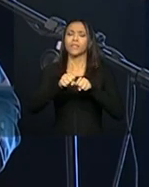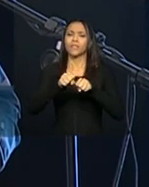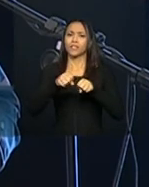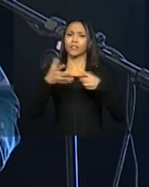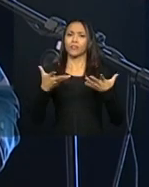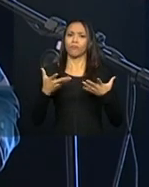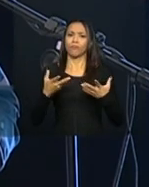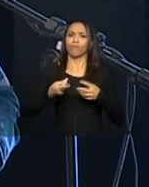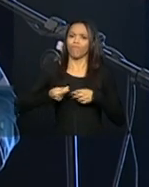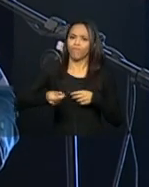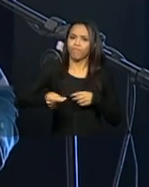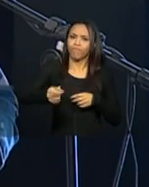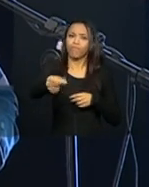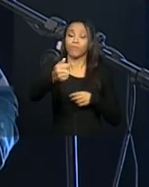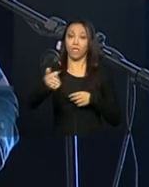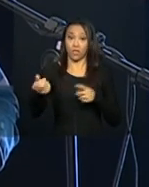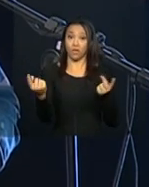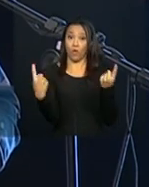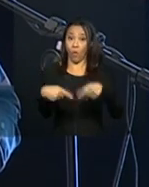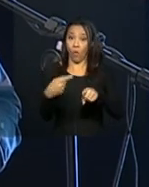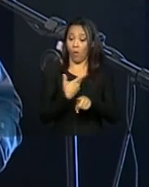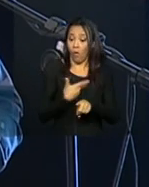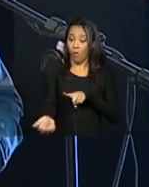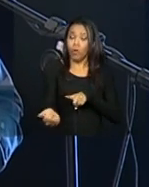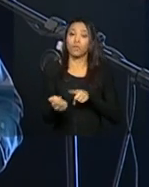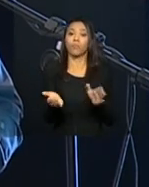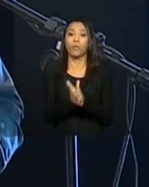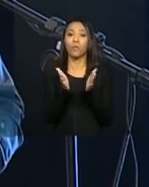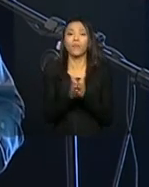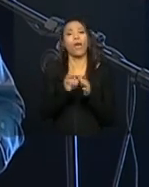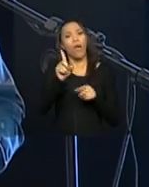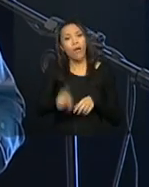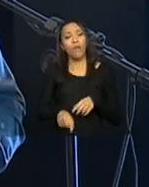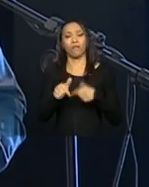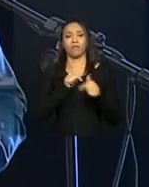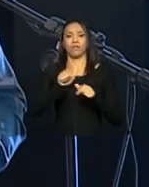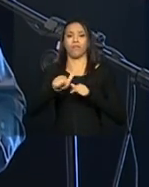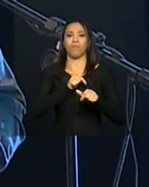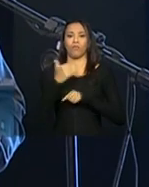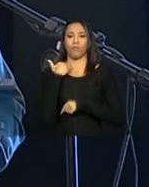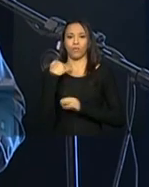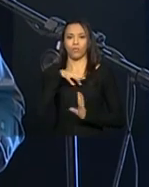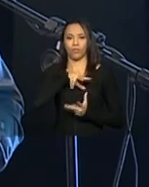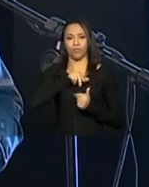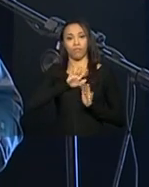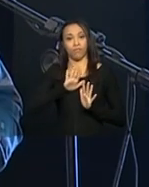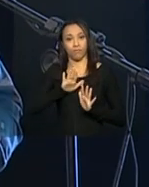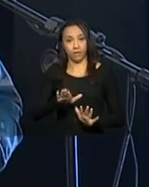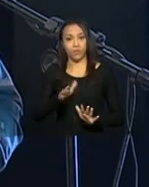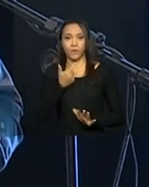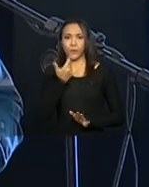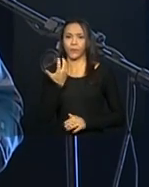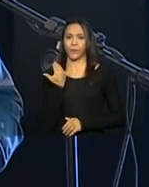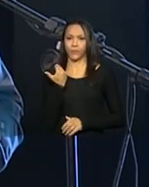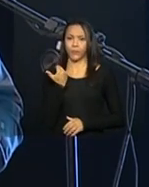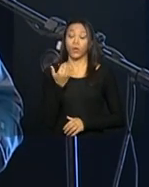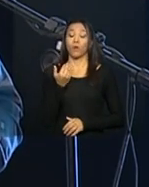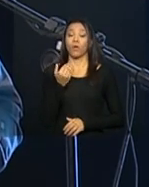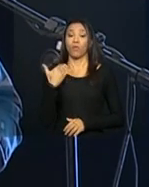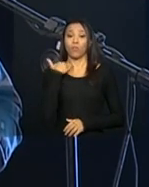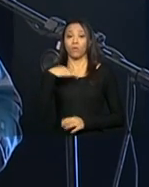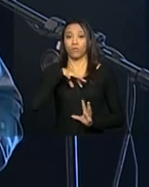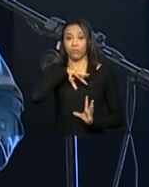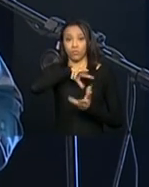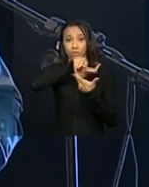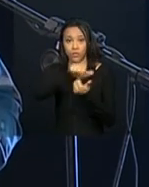e o combate à pobreza sempre norteiam o trabalho do Banco Mundial. Contudo, mais recentemente, o Banco Mundial